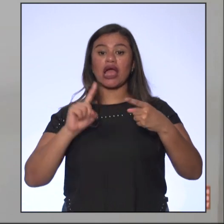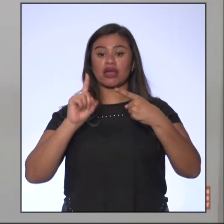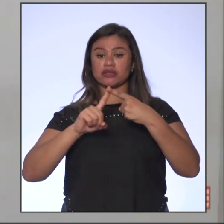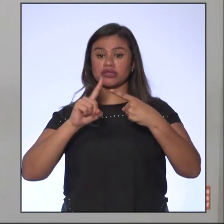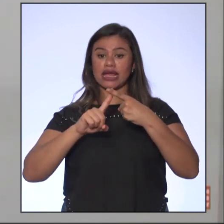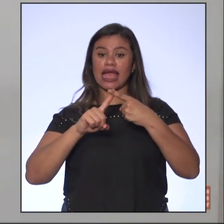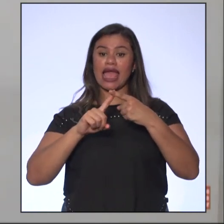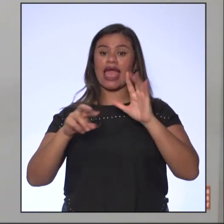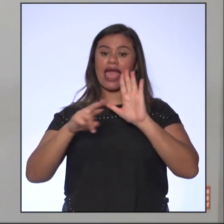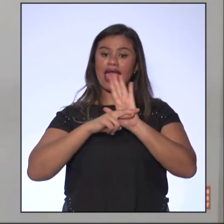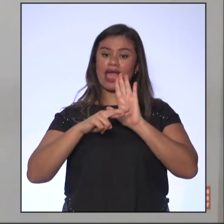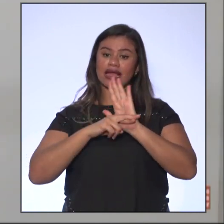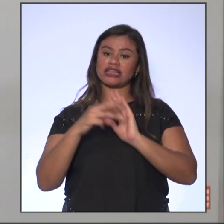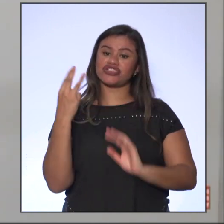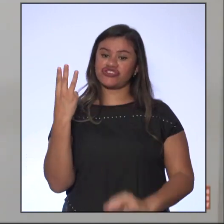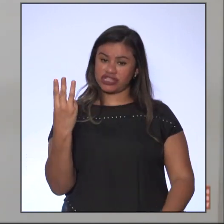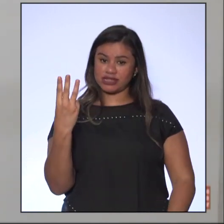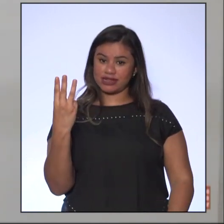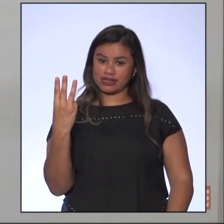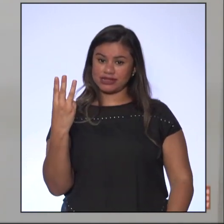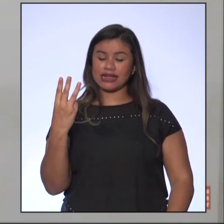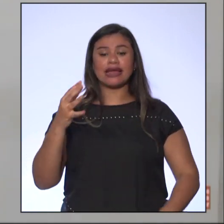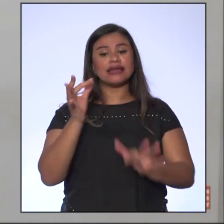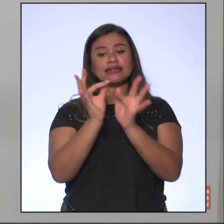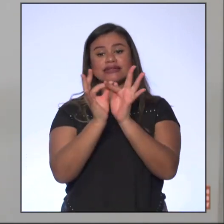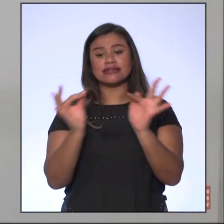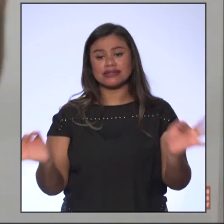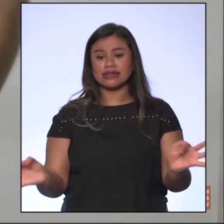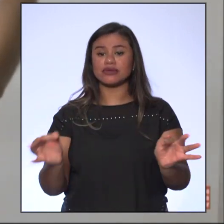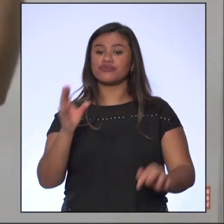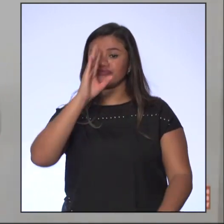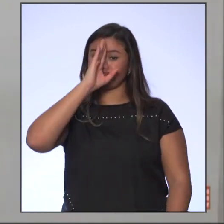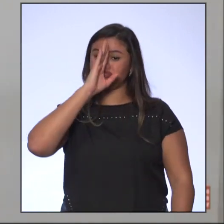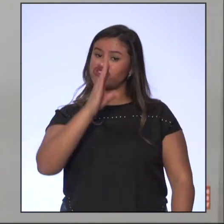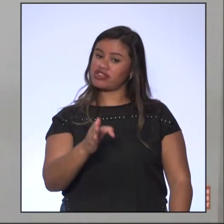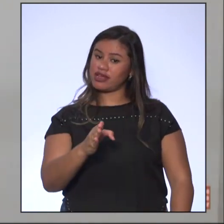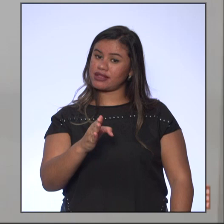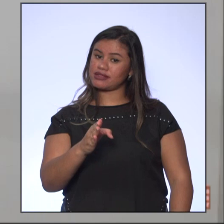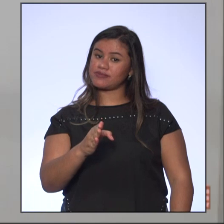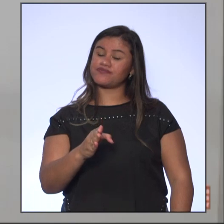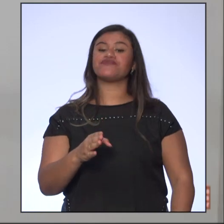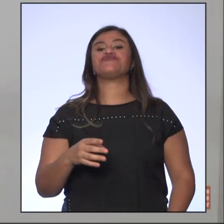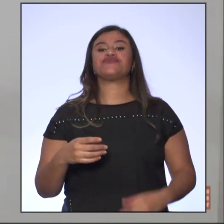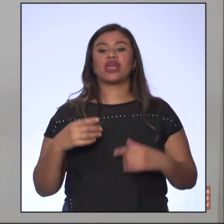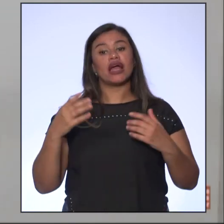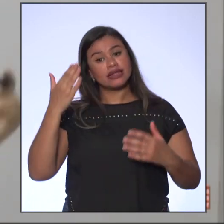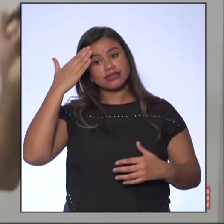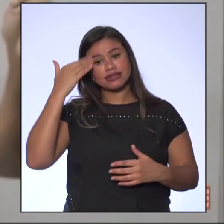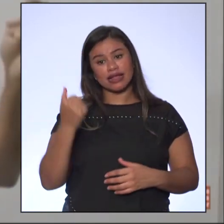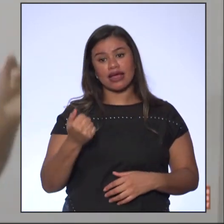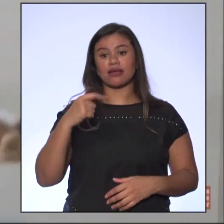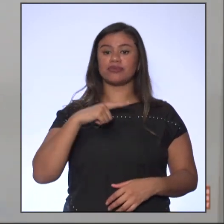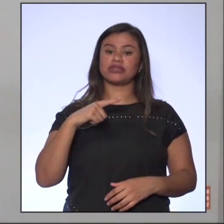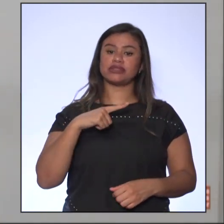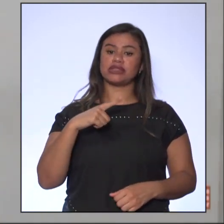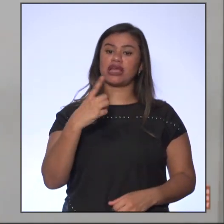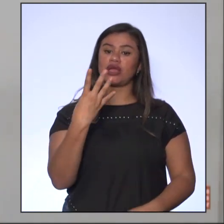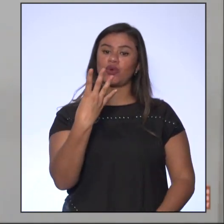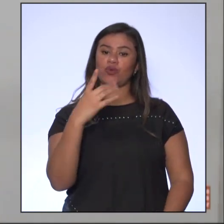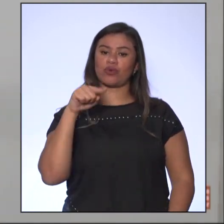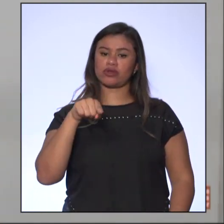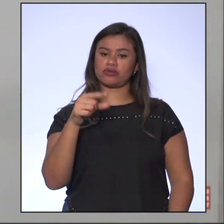é 4.600 internautas. E aí o que é que você faz? Coloca 100%. Após isso, não